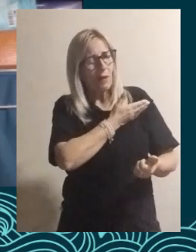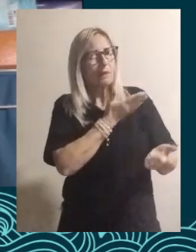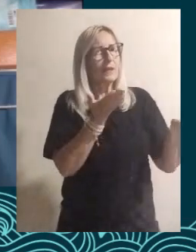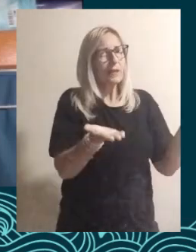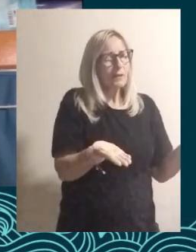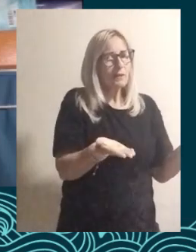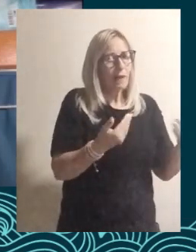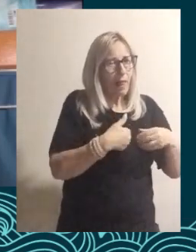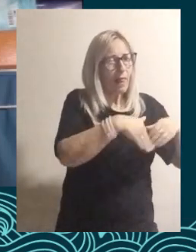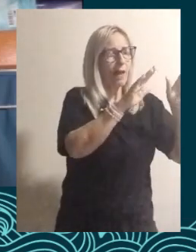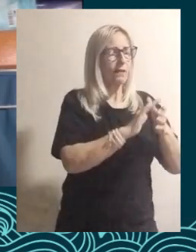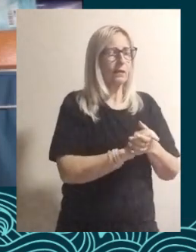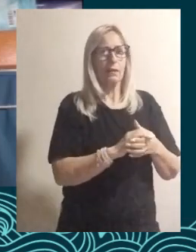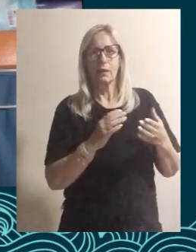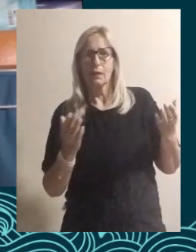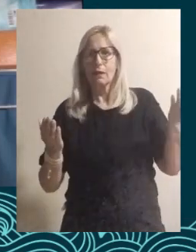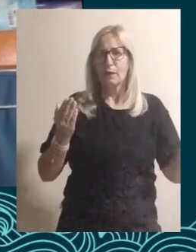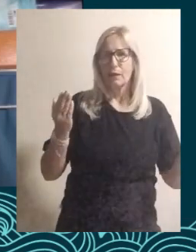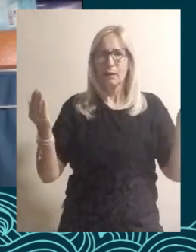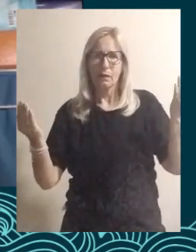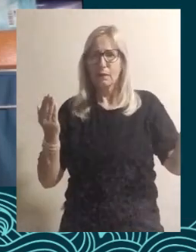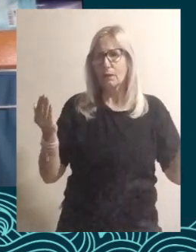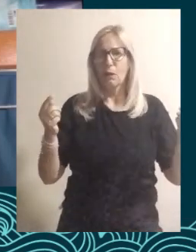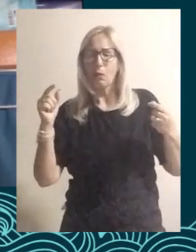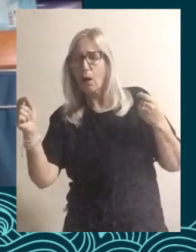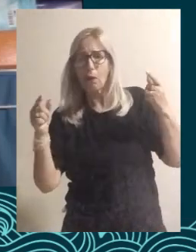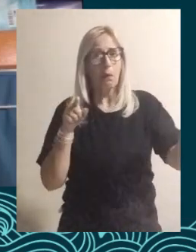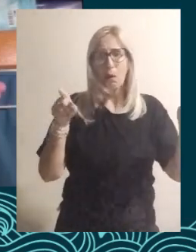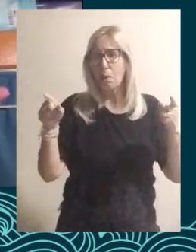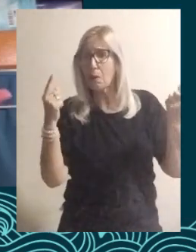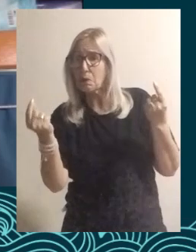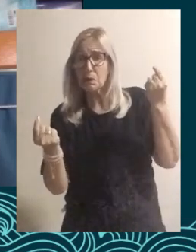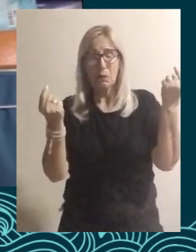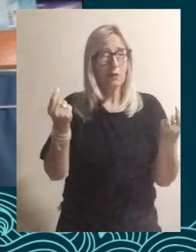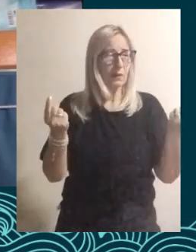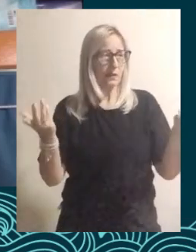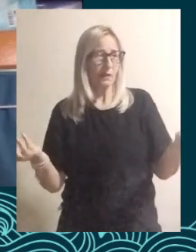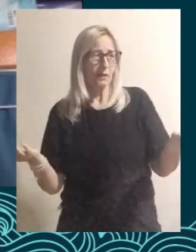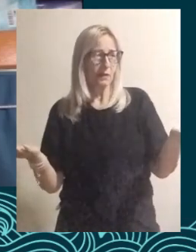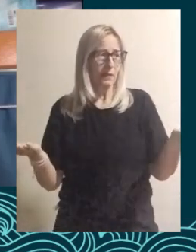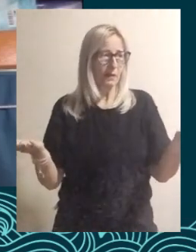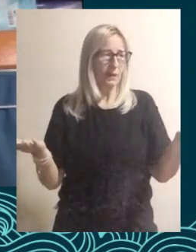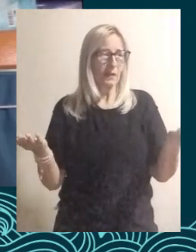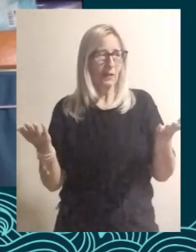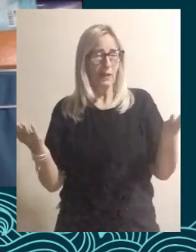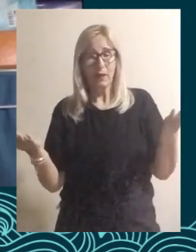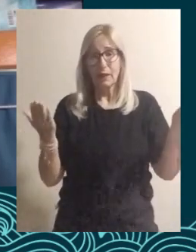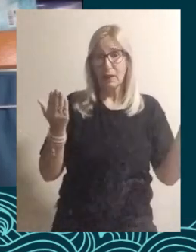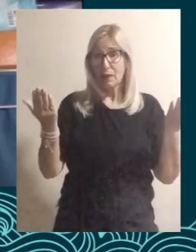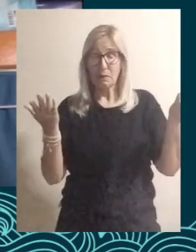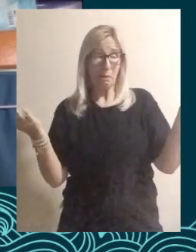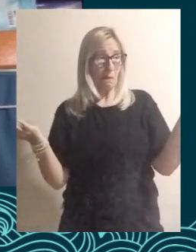boa companhia, então leva. E aí eu falava, será que eu escuto os locais, escuto os veterinários? Falei, bom,